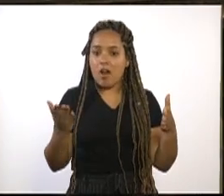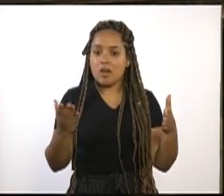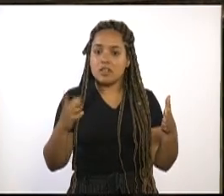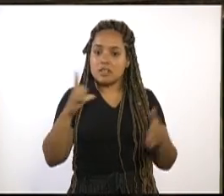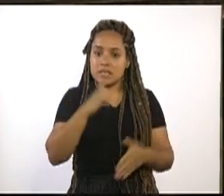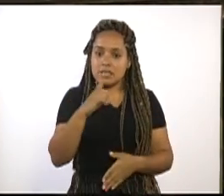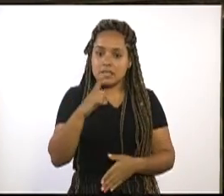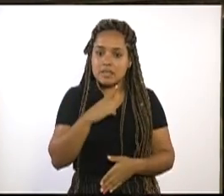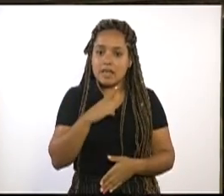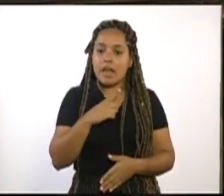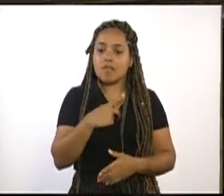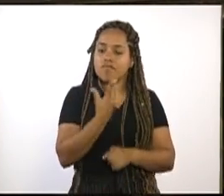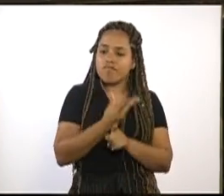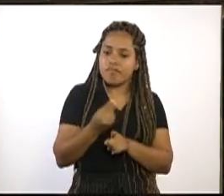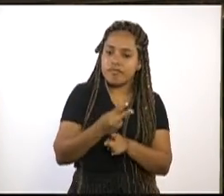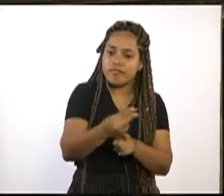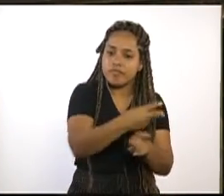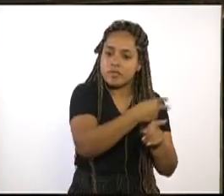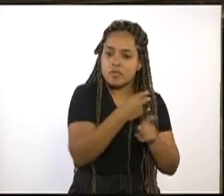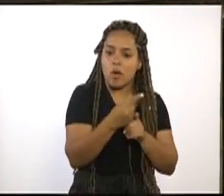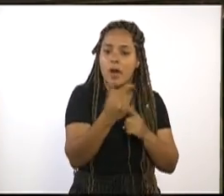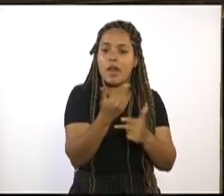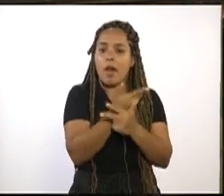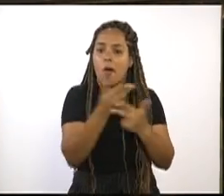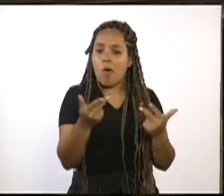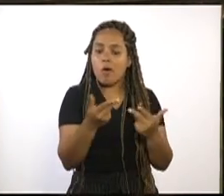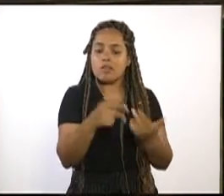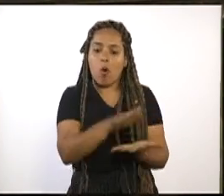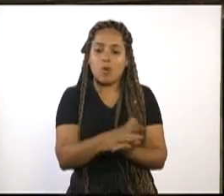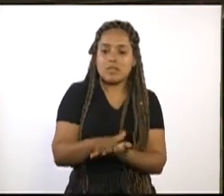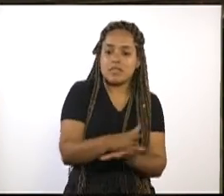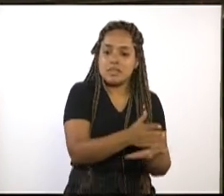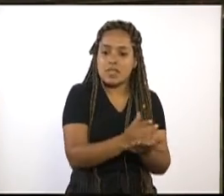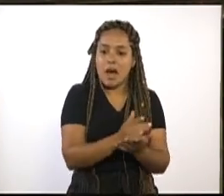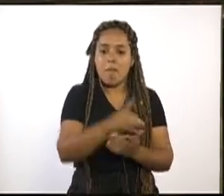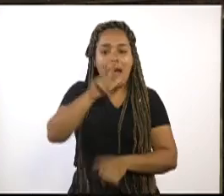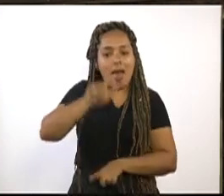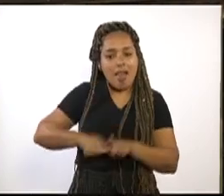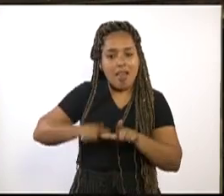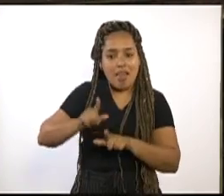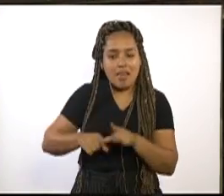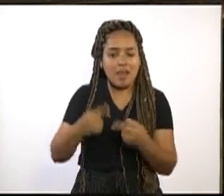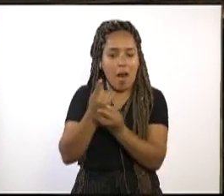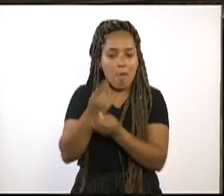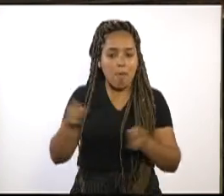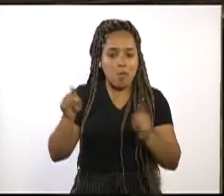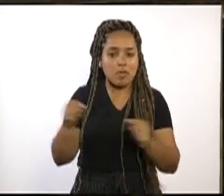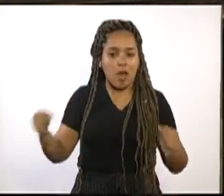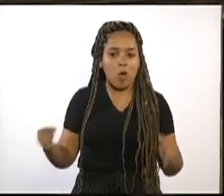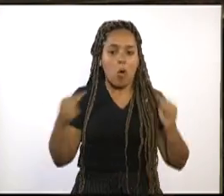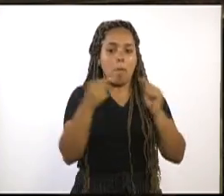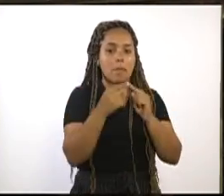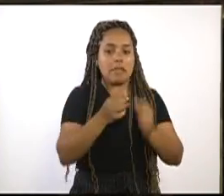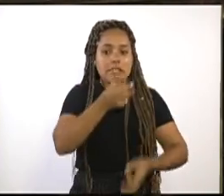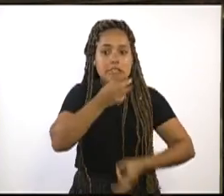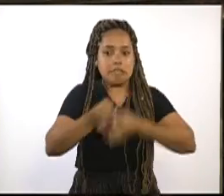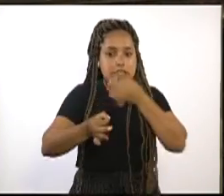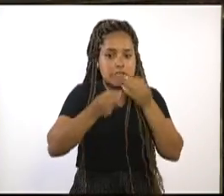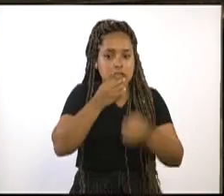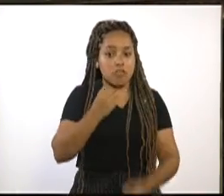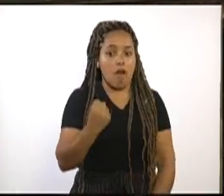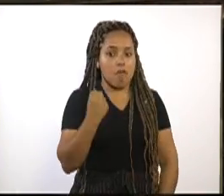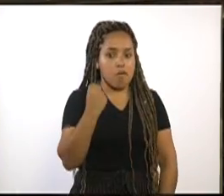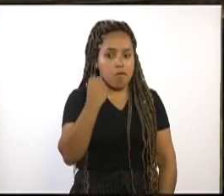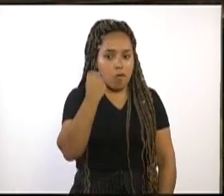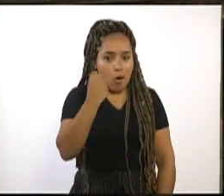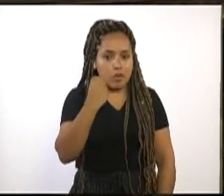Celebrando as vitórias, os enredos e os sambas, enredos com críticas muito pertinentes ao momento em